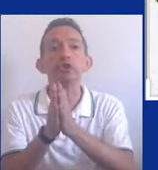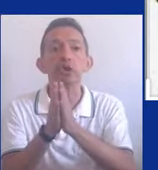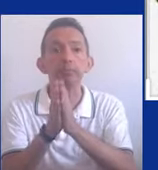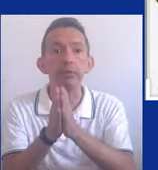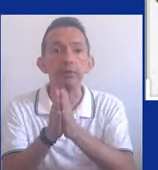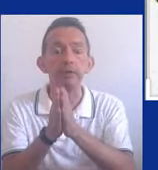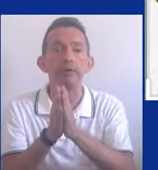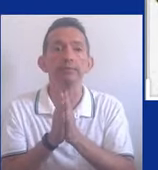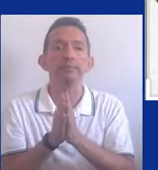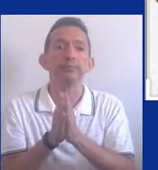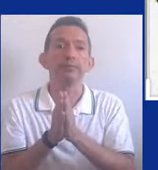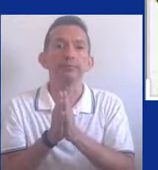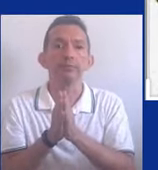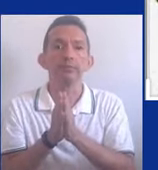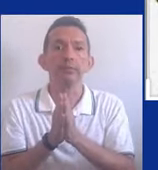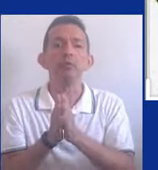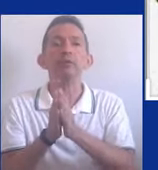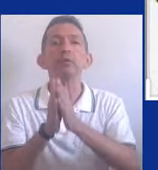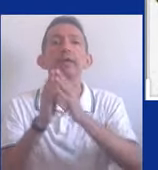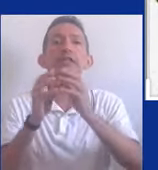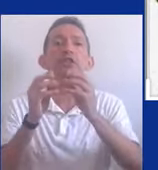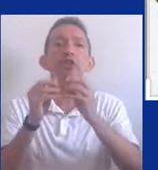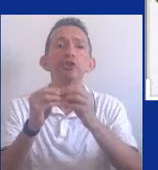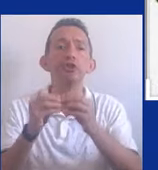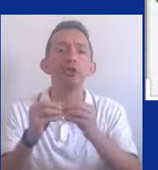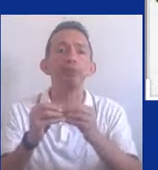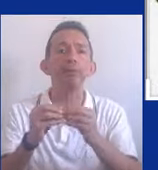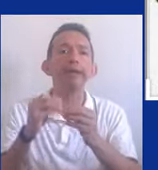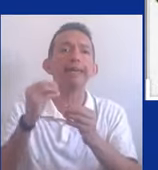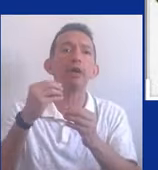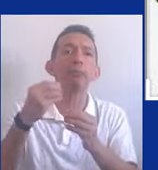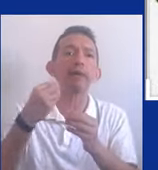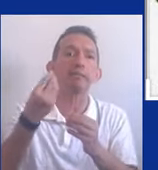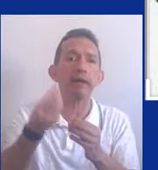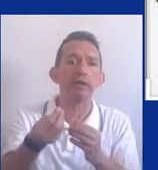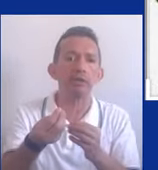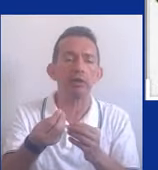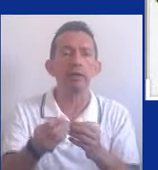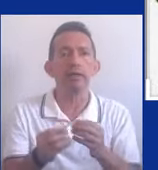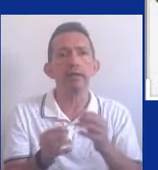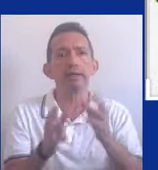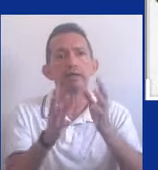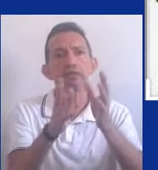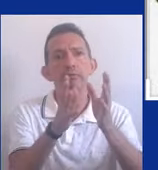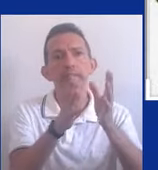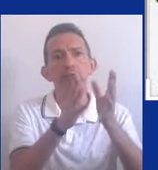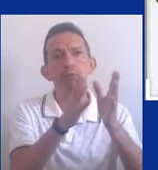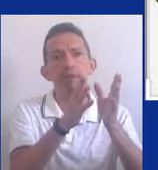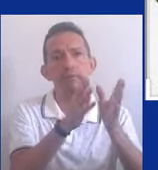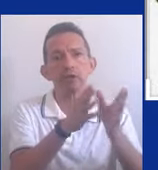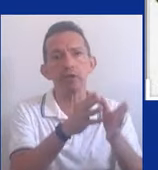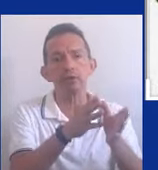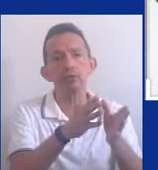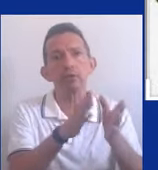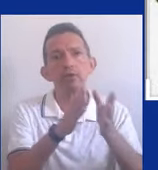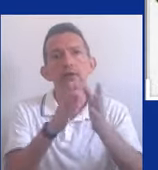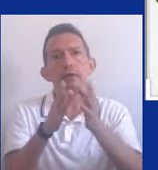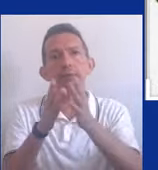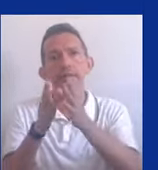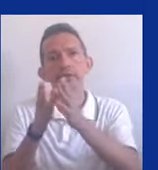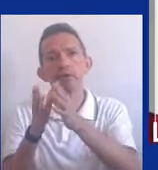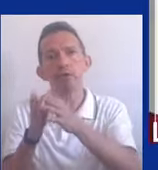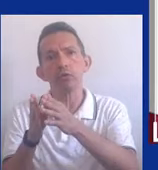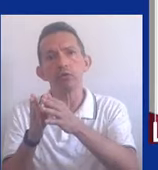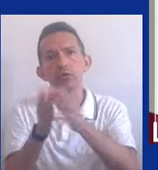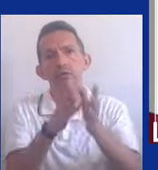de tixotropia. Então vamos ver o que é tixotropia hialoplasmática. É a transformação do plasma-gel